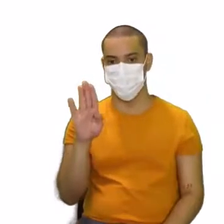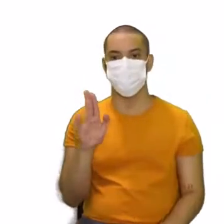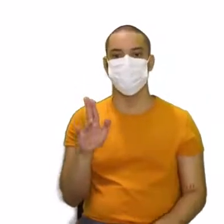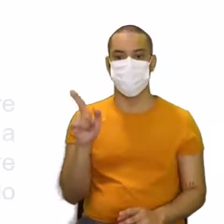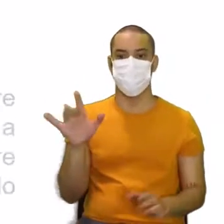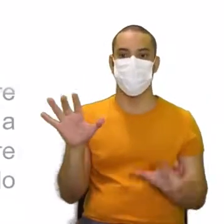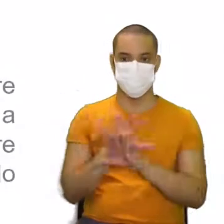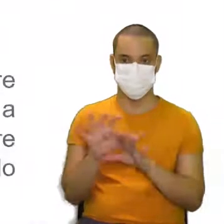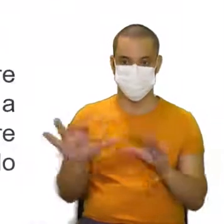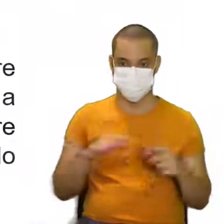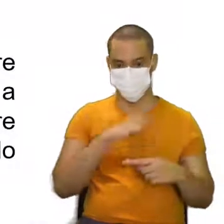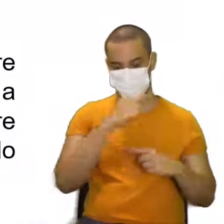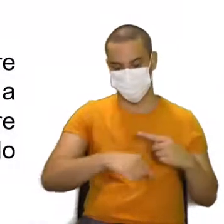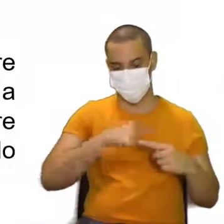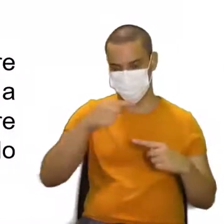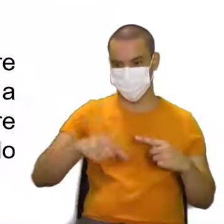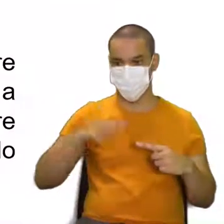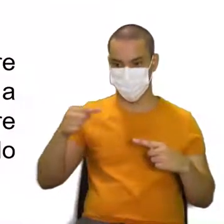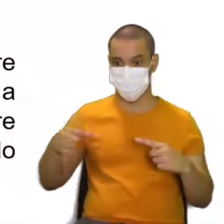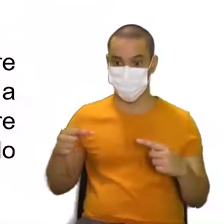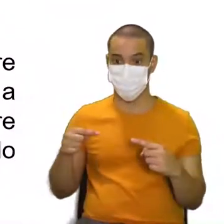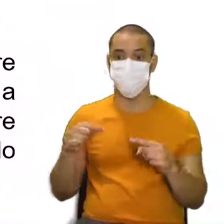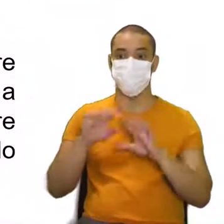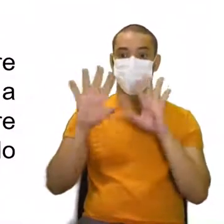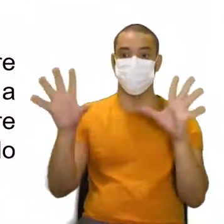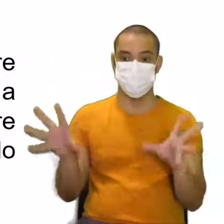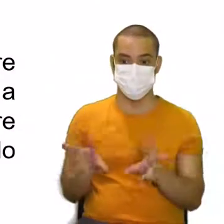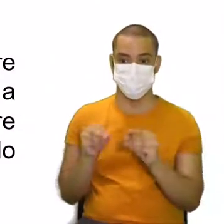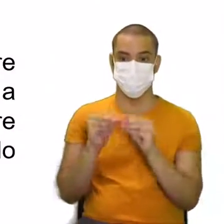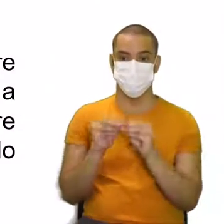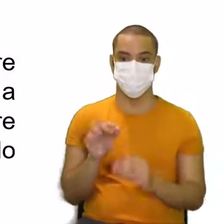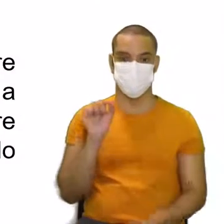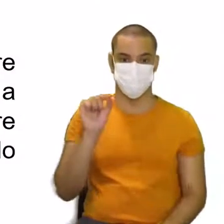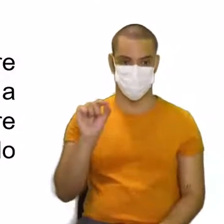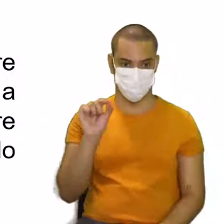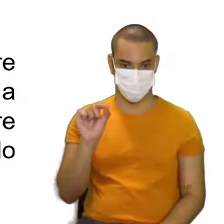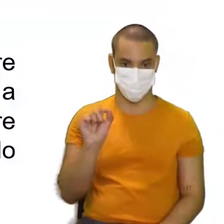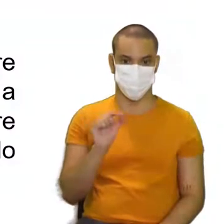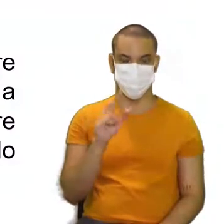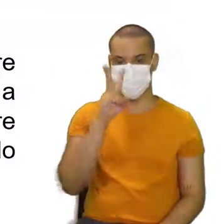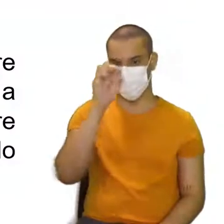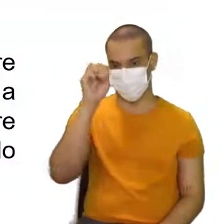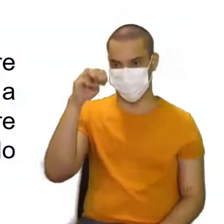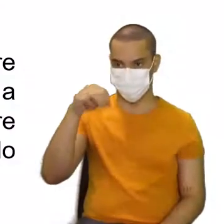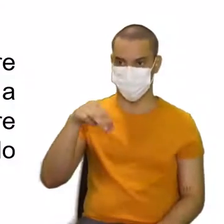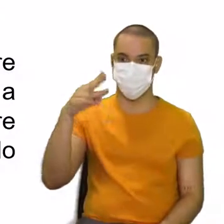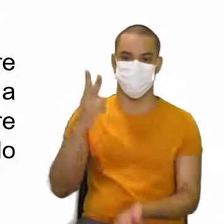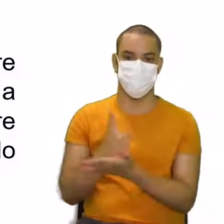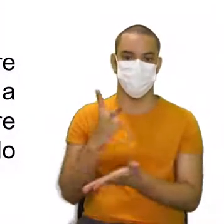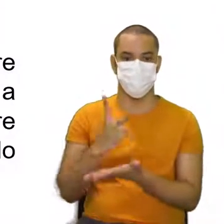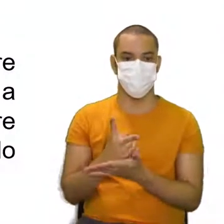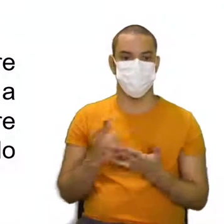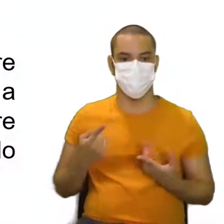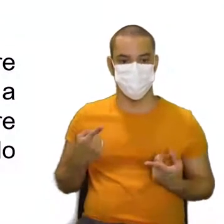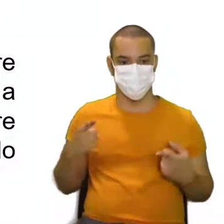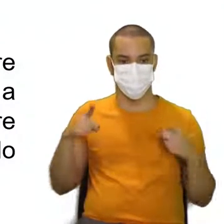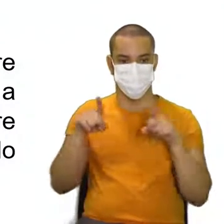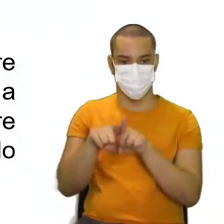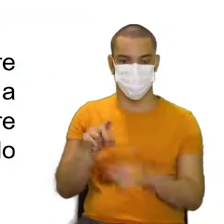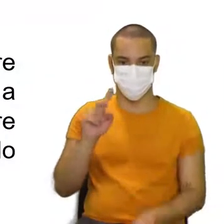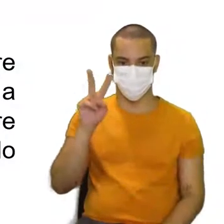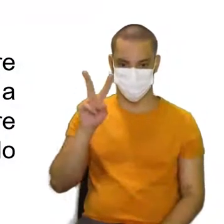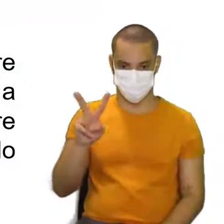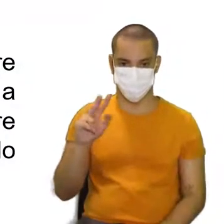uma hélice cilíndrica e de modo geral com uma força magnética é sempre perpendicular a